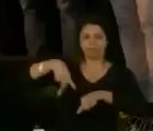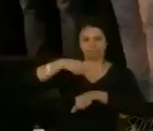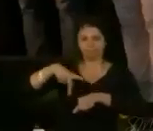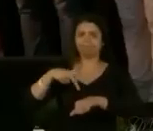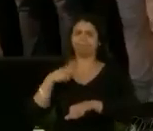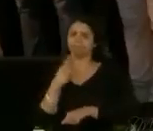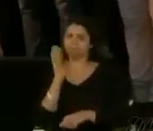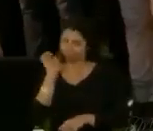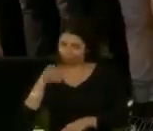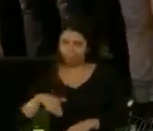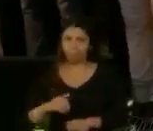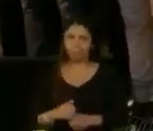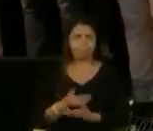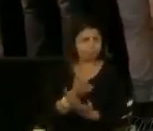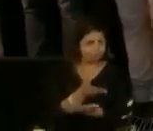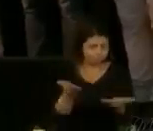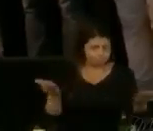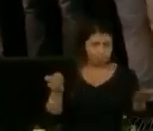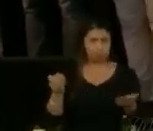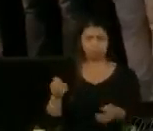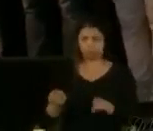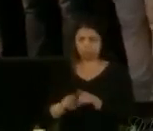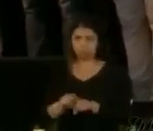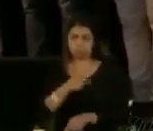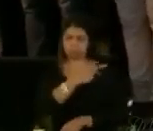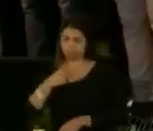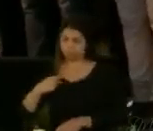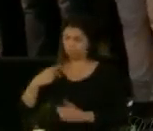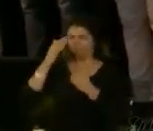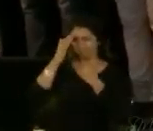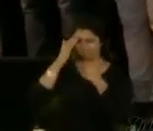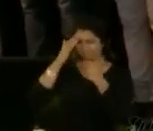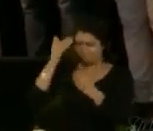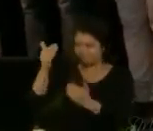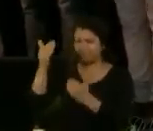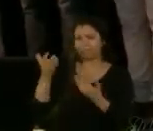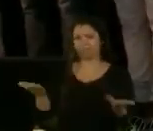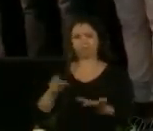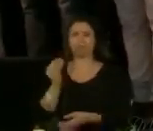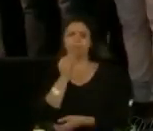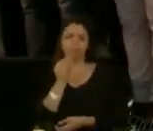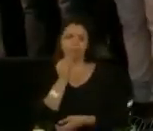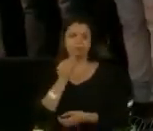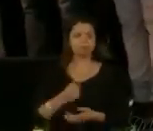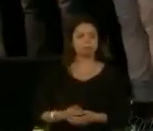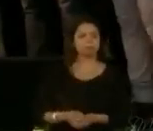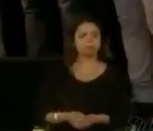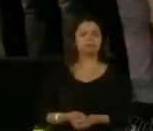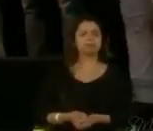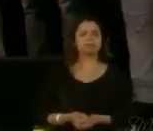A todos vocês, aos pastores aqui presentes, muito obrigado pela oportunidade. E